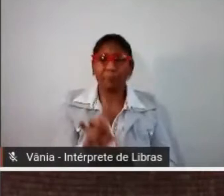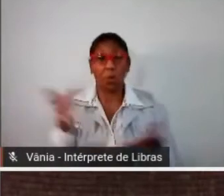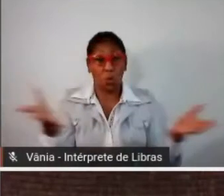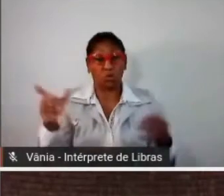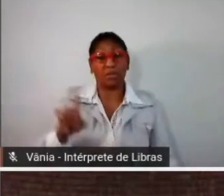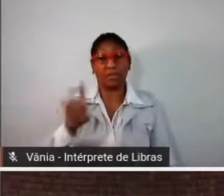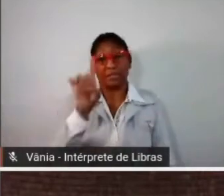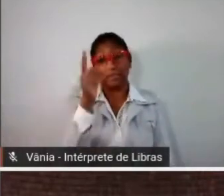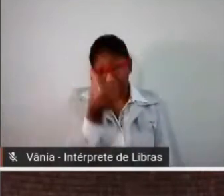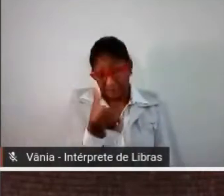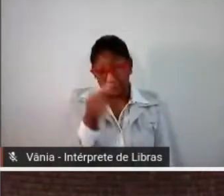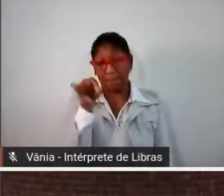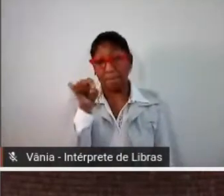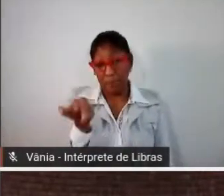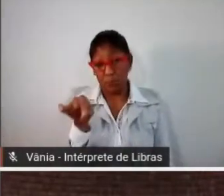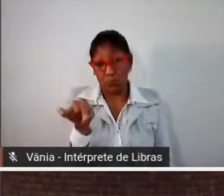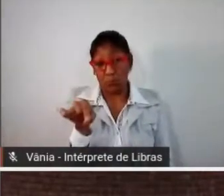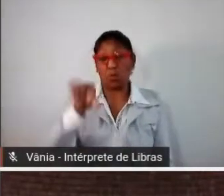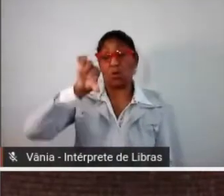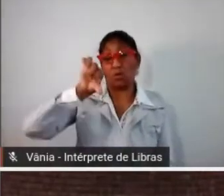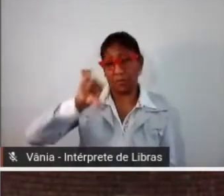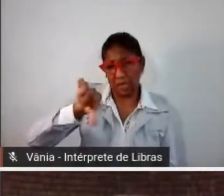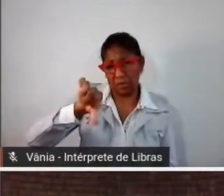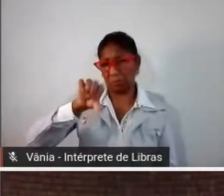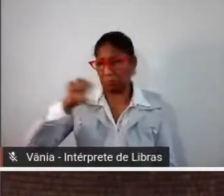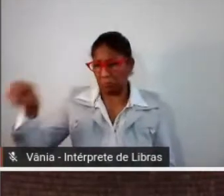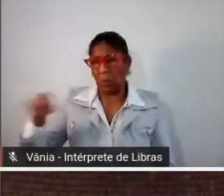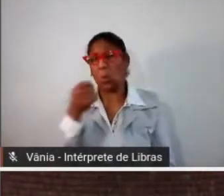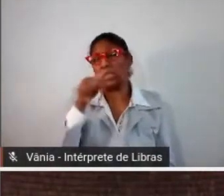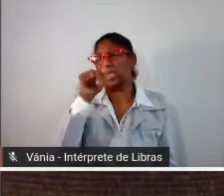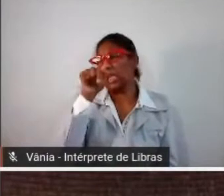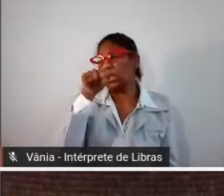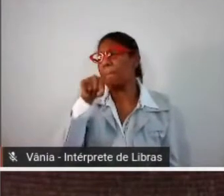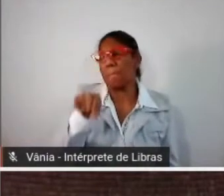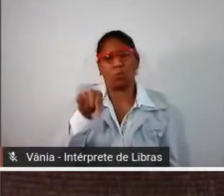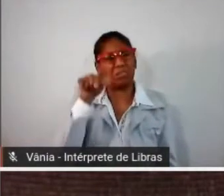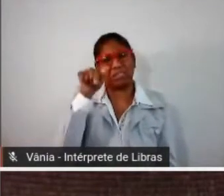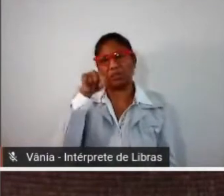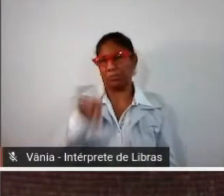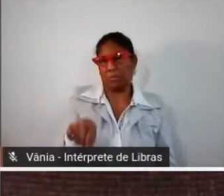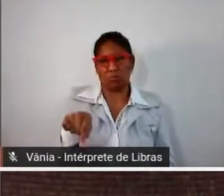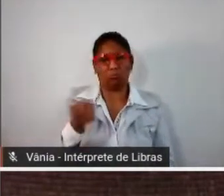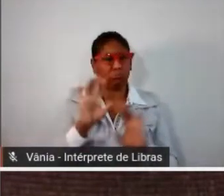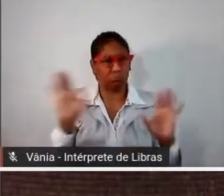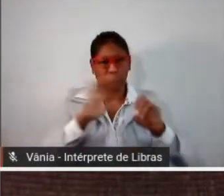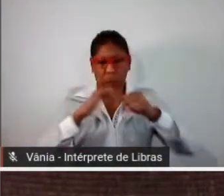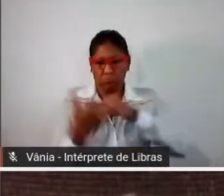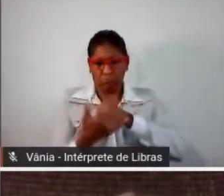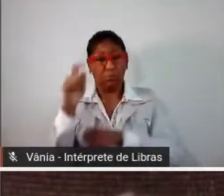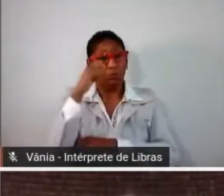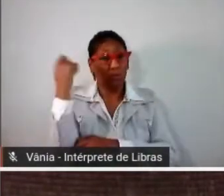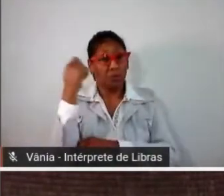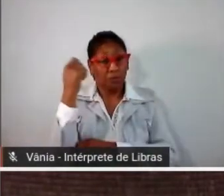Eu queria falar um pouquinho dos casos ativos, governador. Hoje a gente está ali com 6.000 900, quase 7 mil, né, arredondando 7 mil